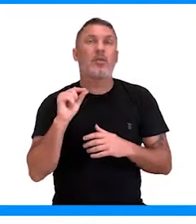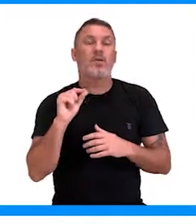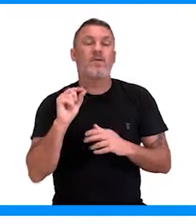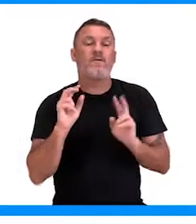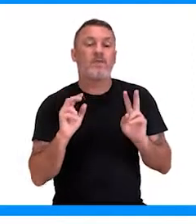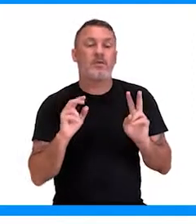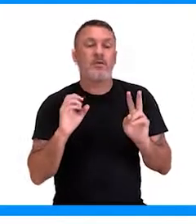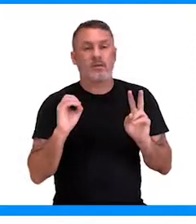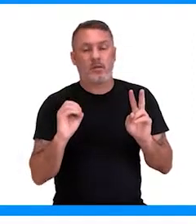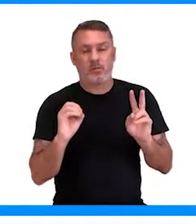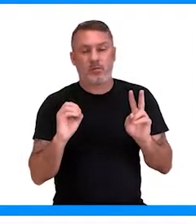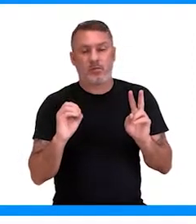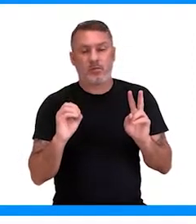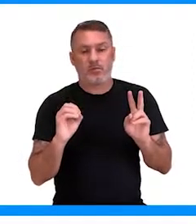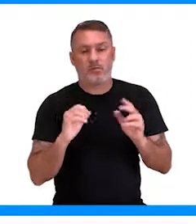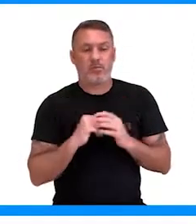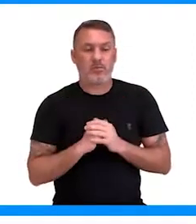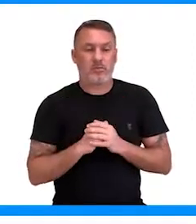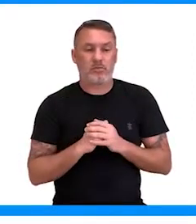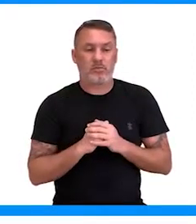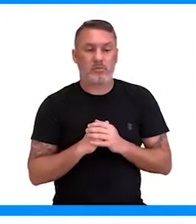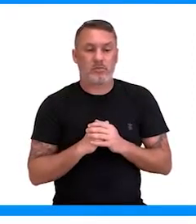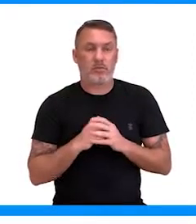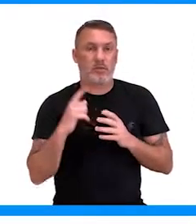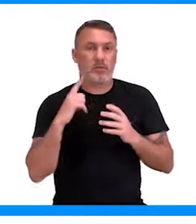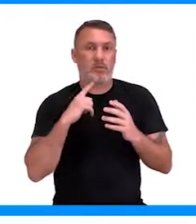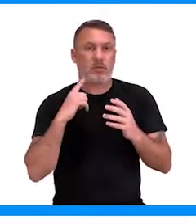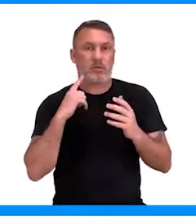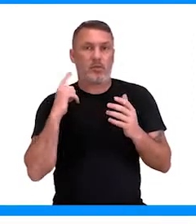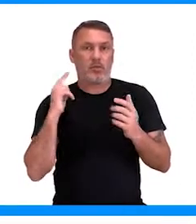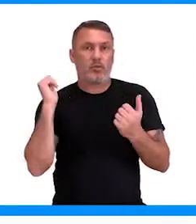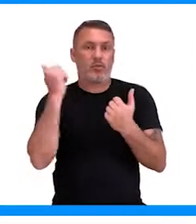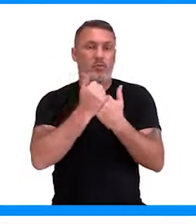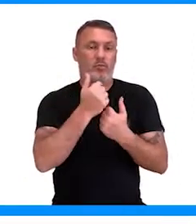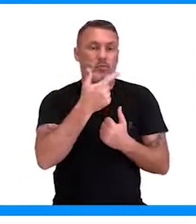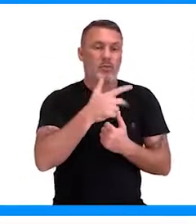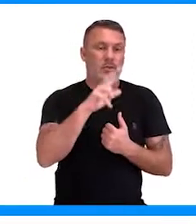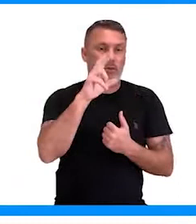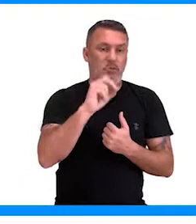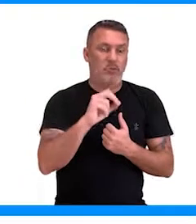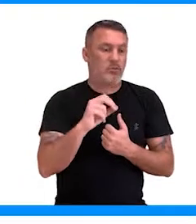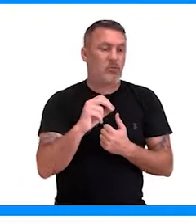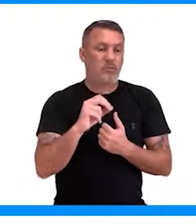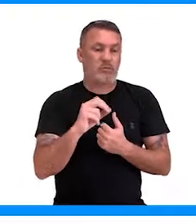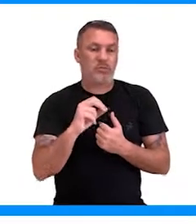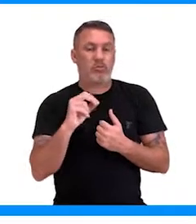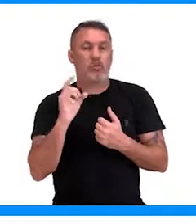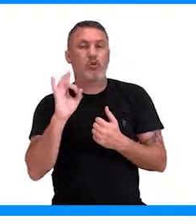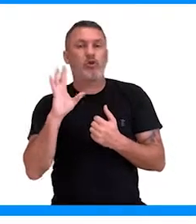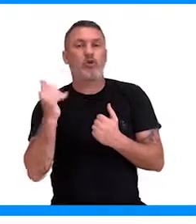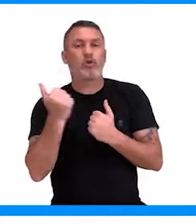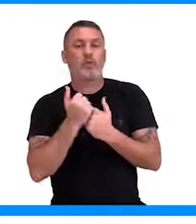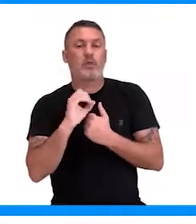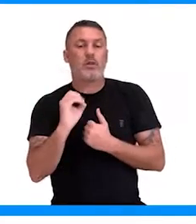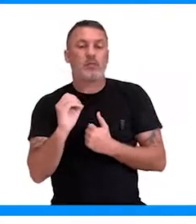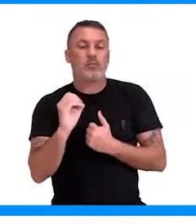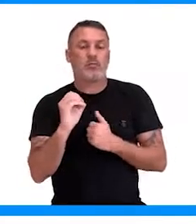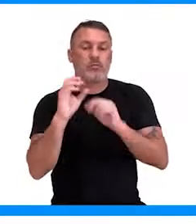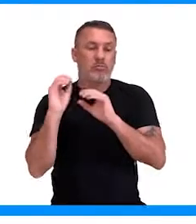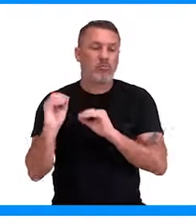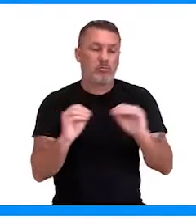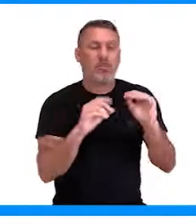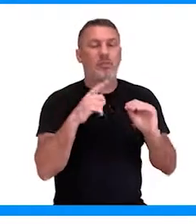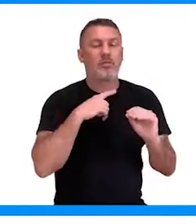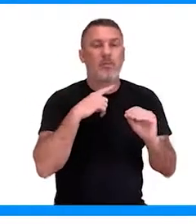altura máxima, o que acontece com a velocidade? Zero. Ao invés de substituir 250 aqui, você substitui o zero.